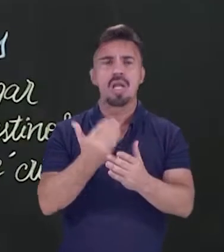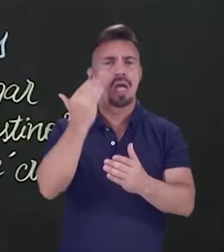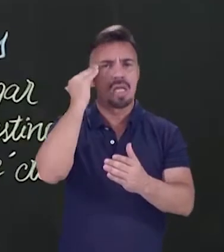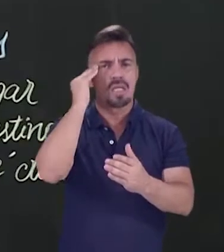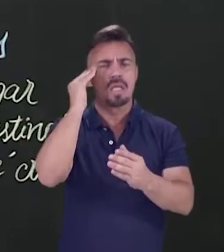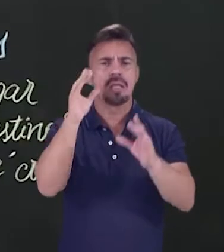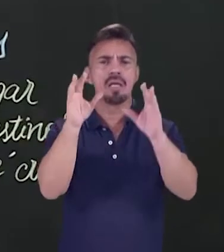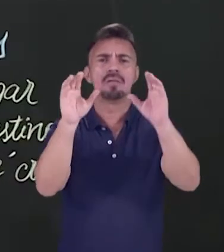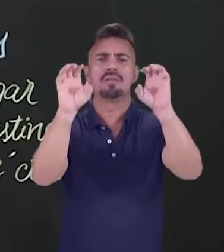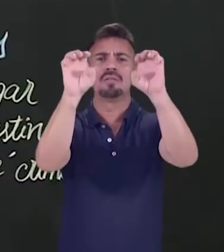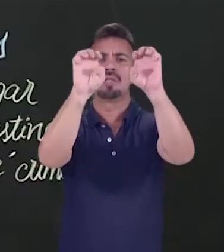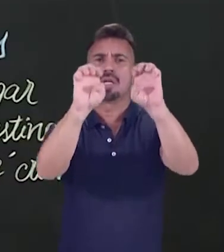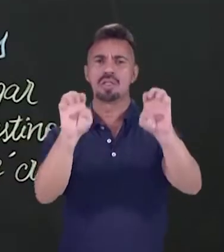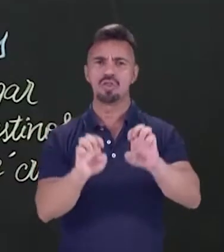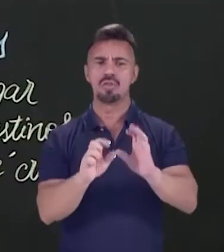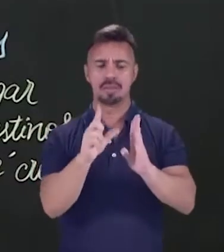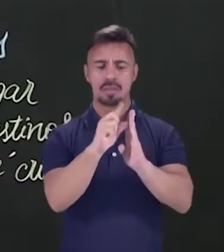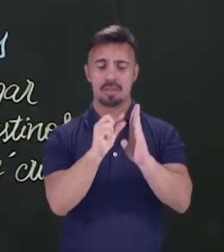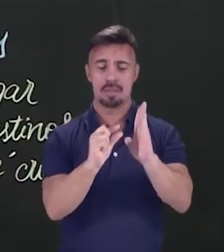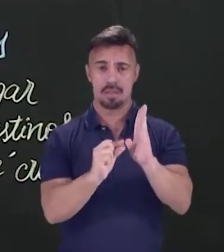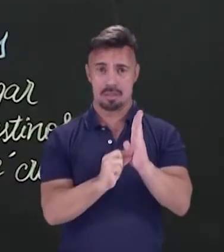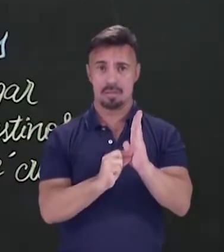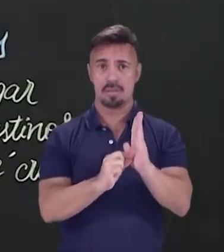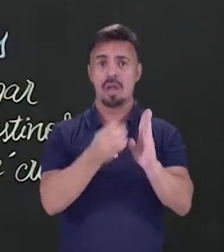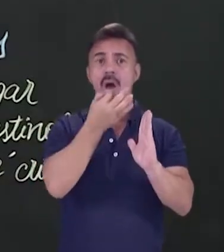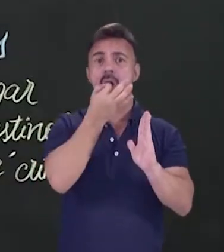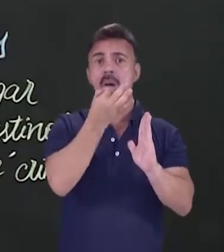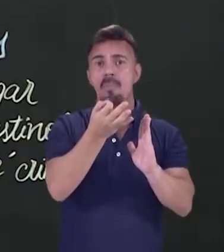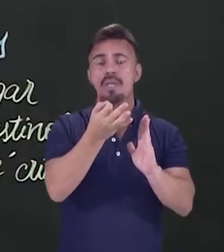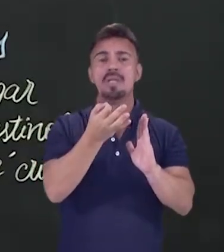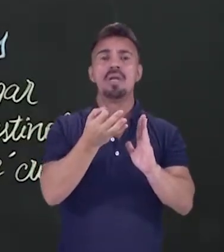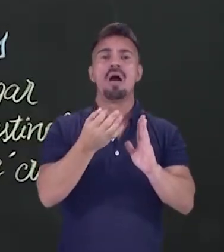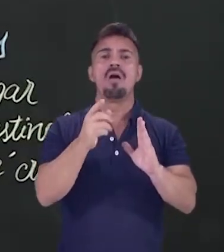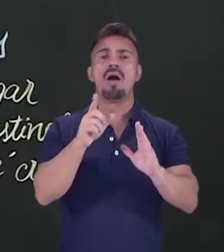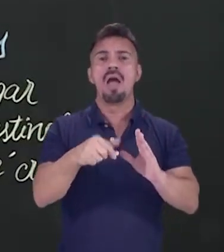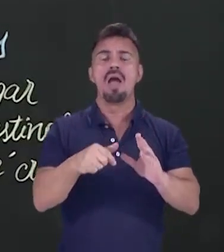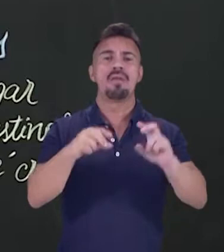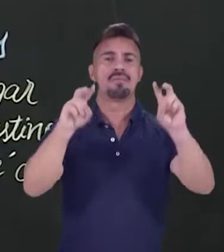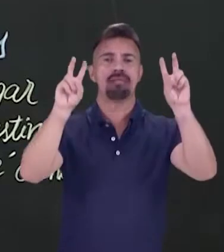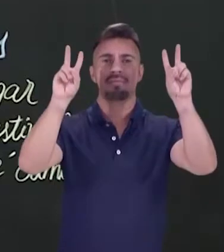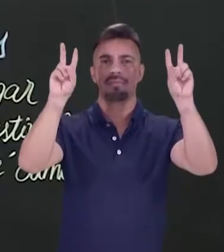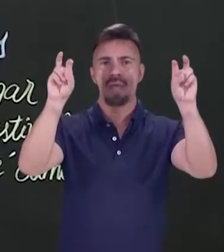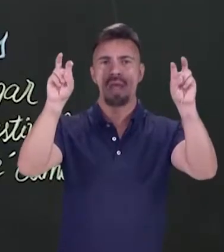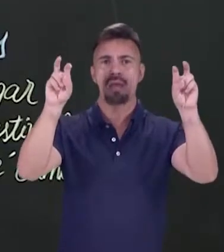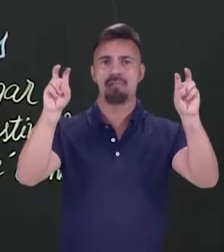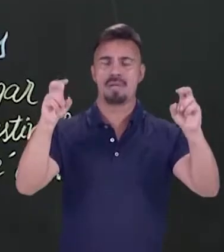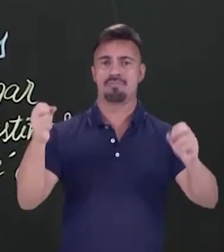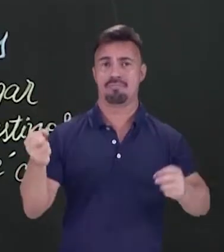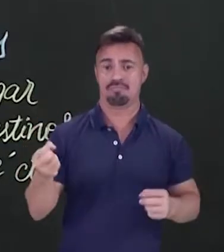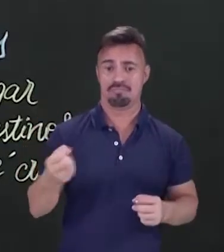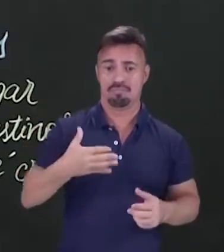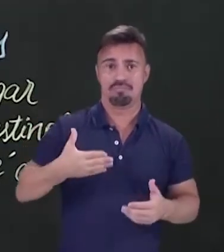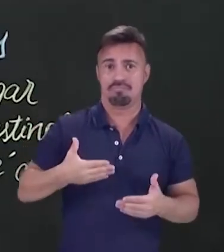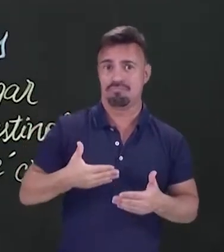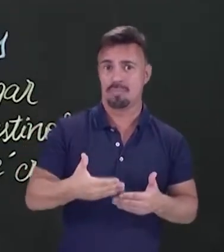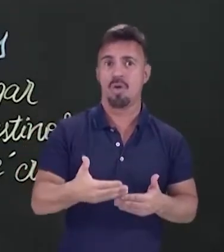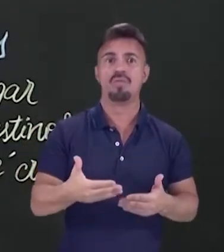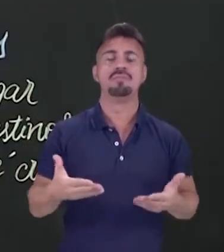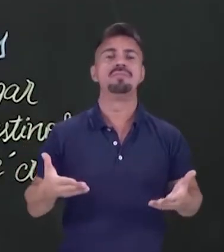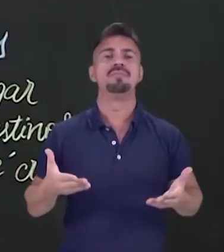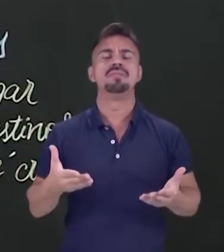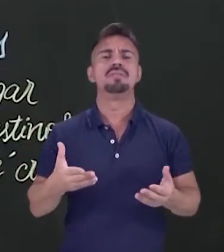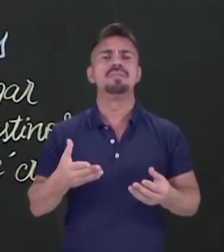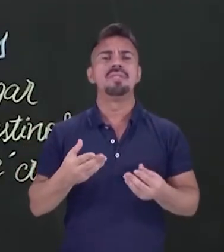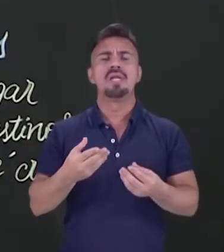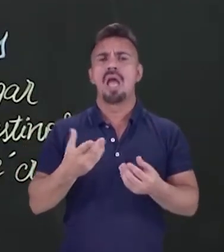a estrutura desse gênero, ok? O artigo de opinião é uma abordagem de temas da atualidade, ou seja,